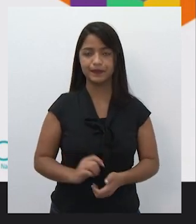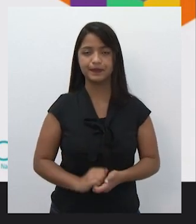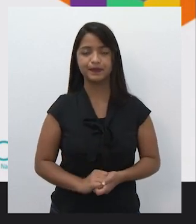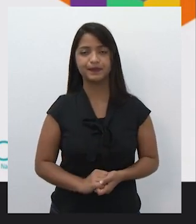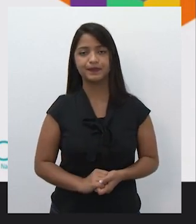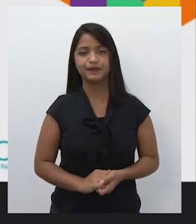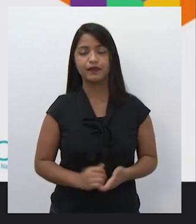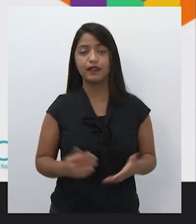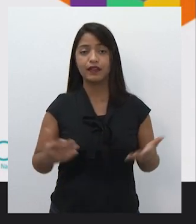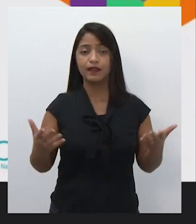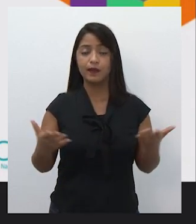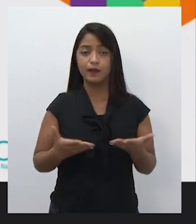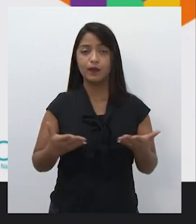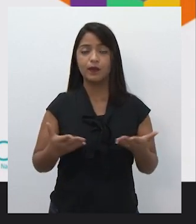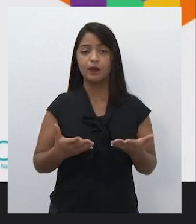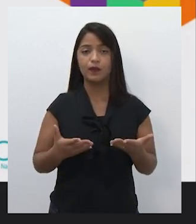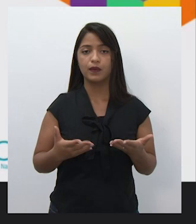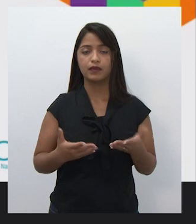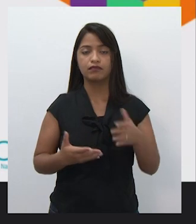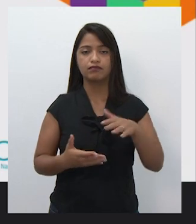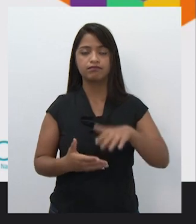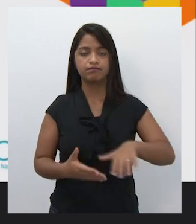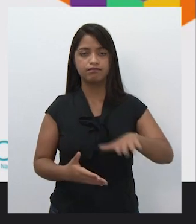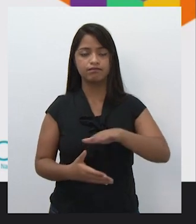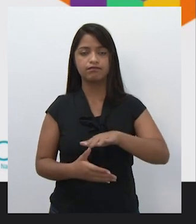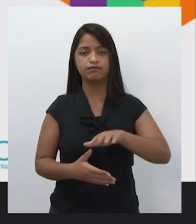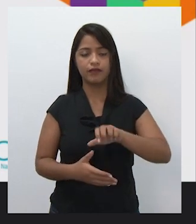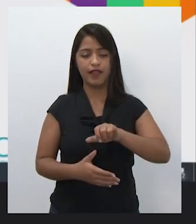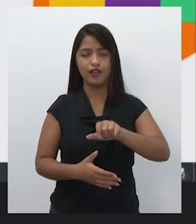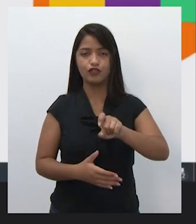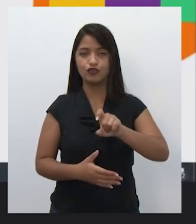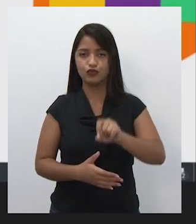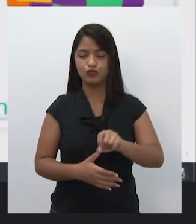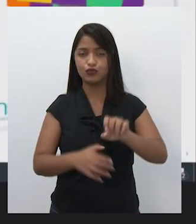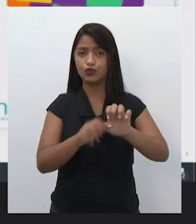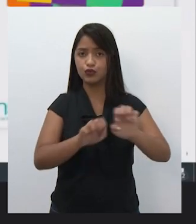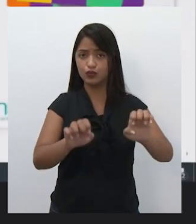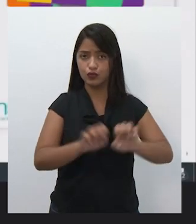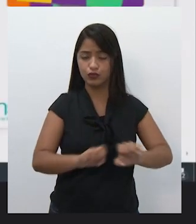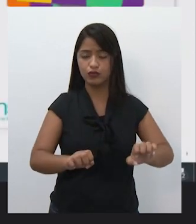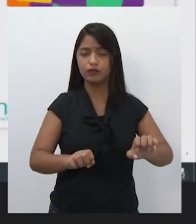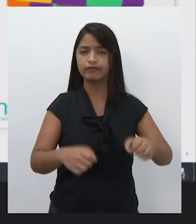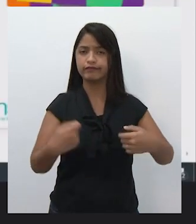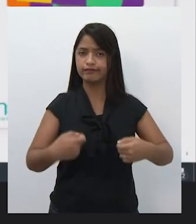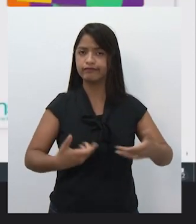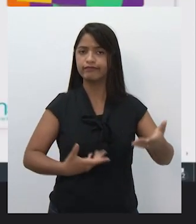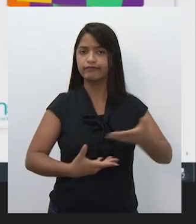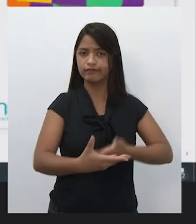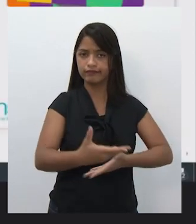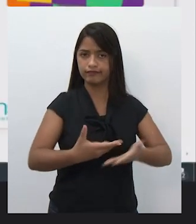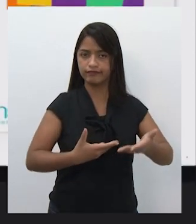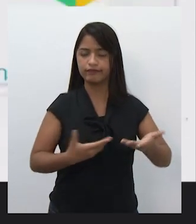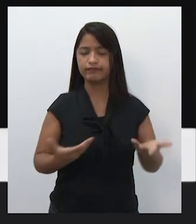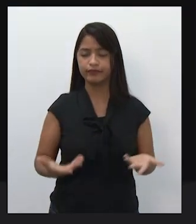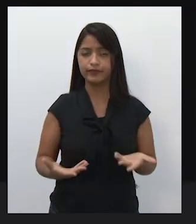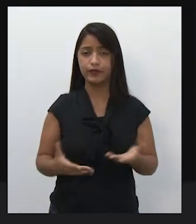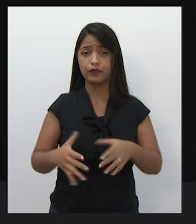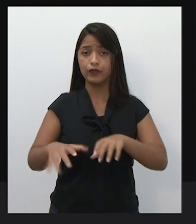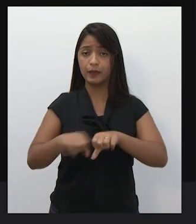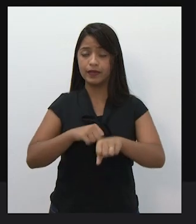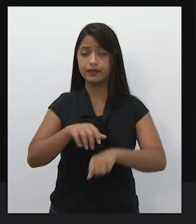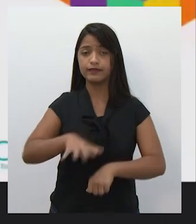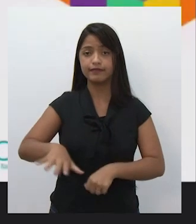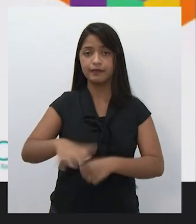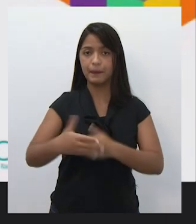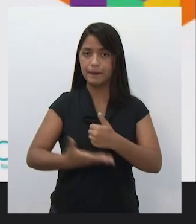pouco mais a integração com os eixos estruturantes, né? Entre a formação geral básica e os